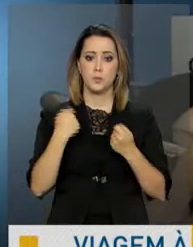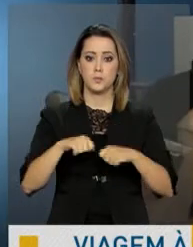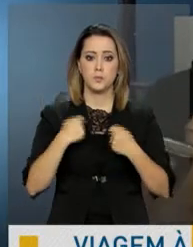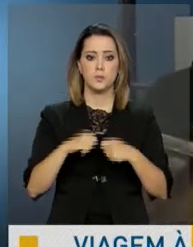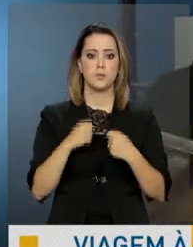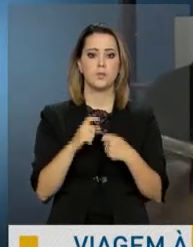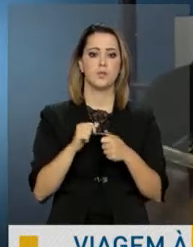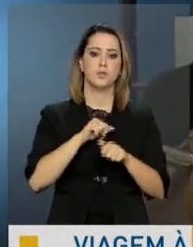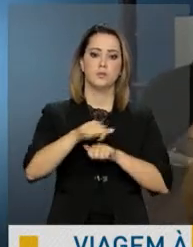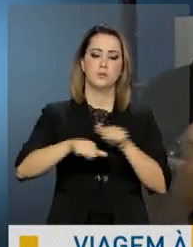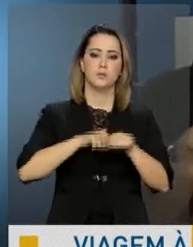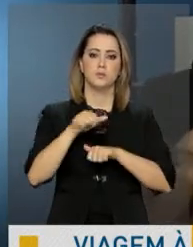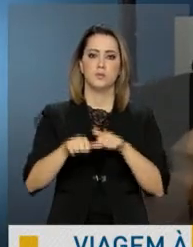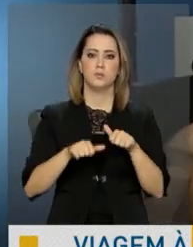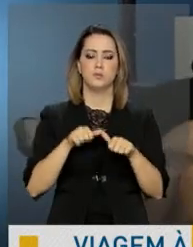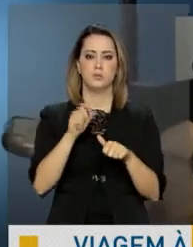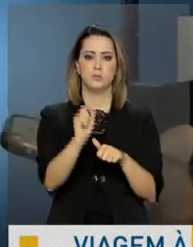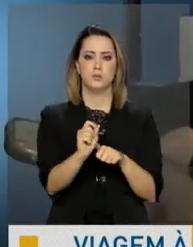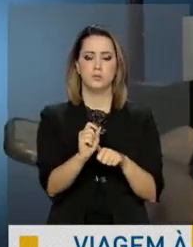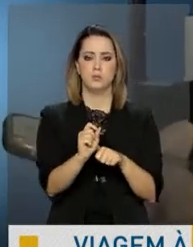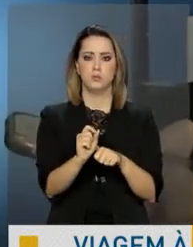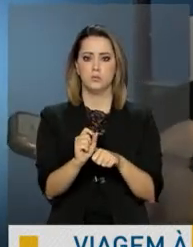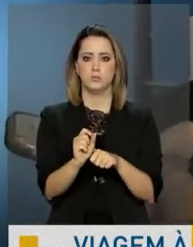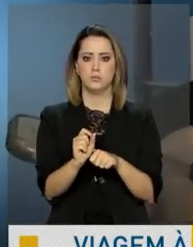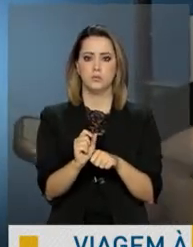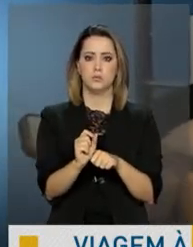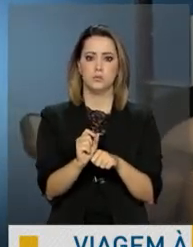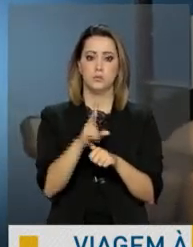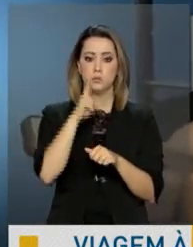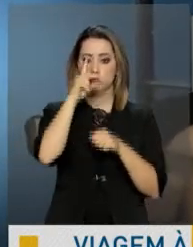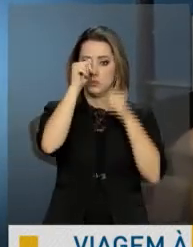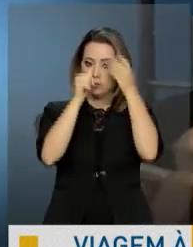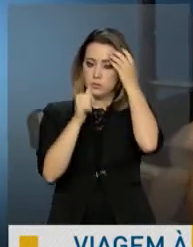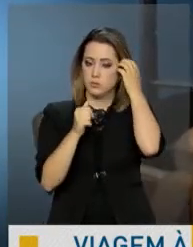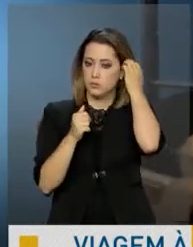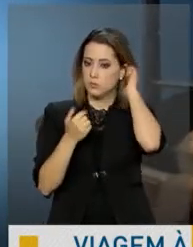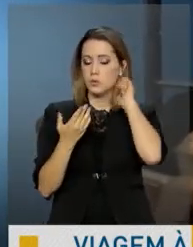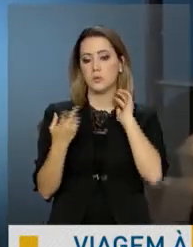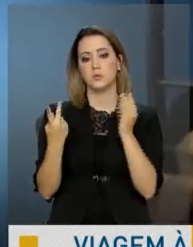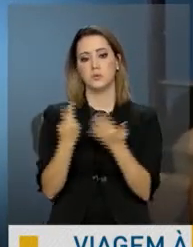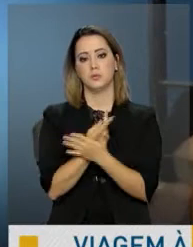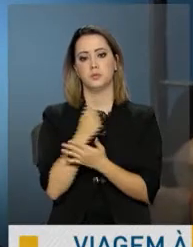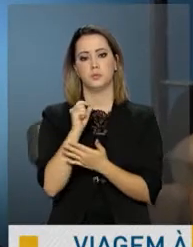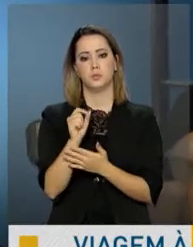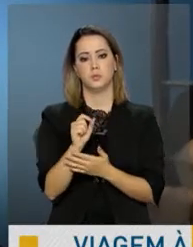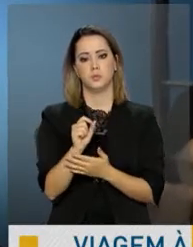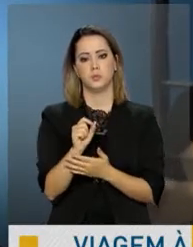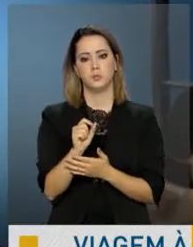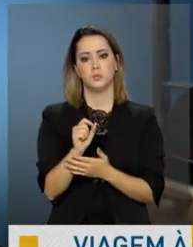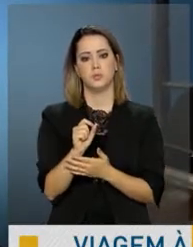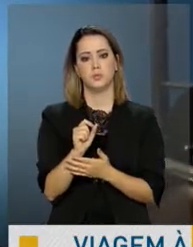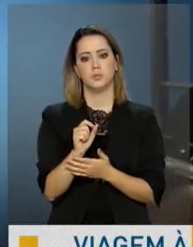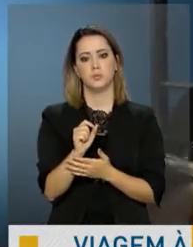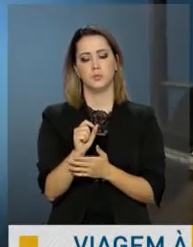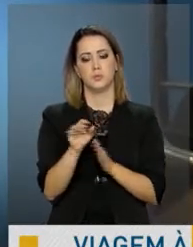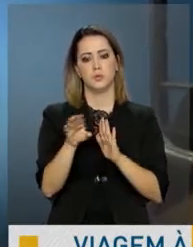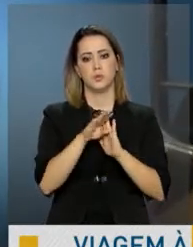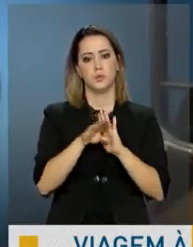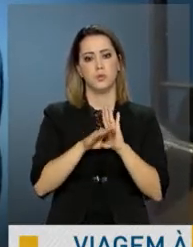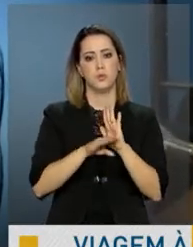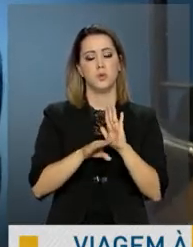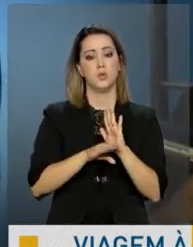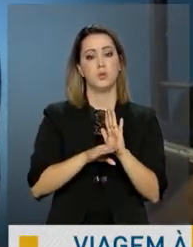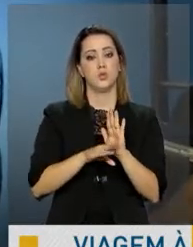devido às mudanças muito fortes introduzidas no projeto do